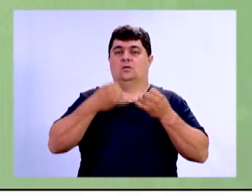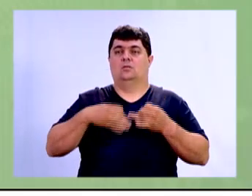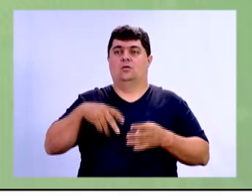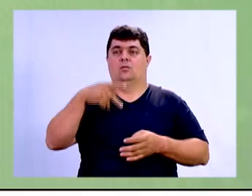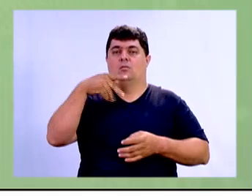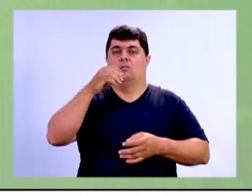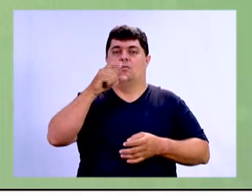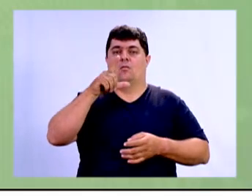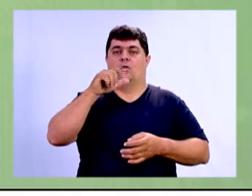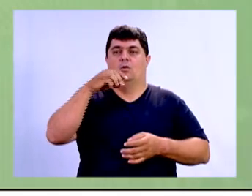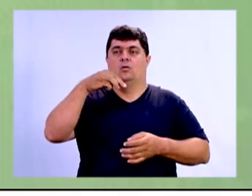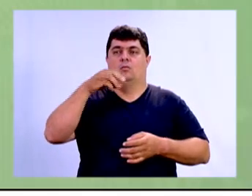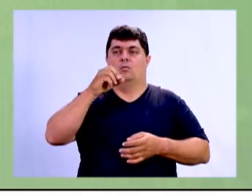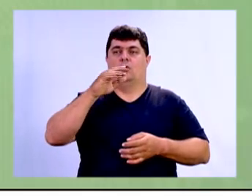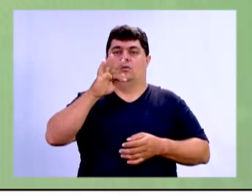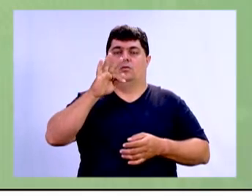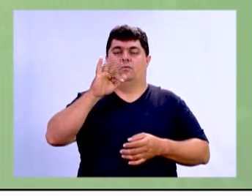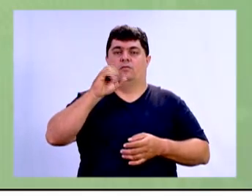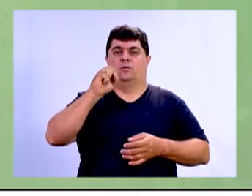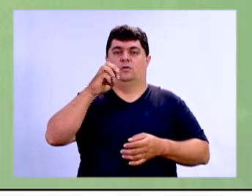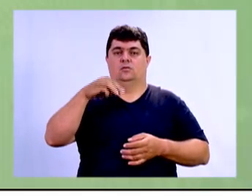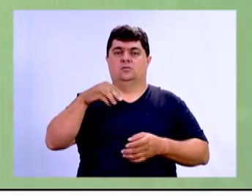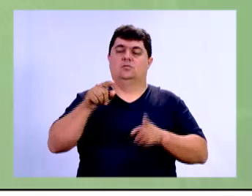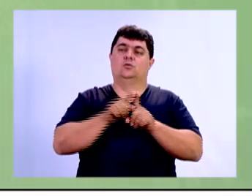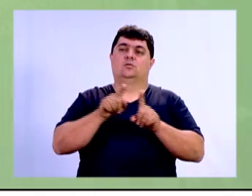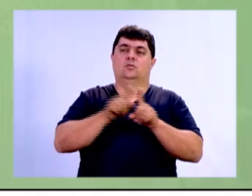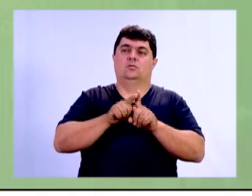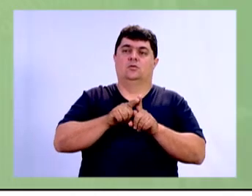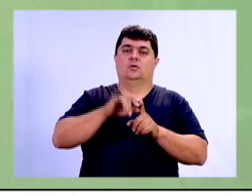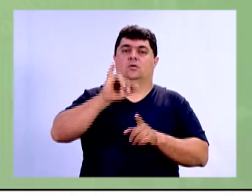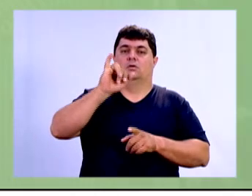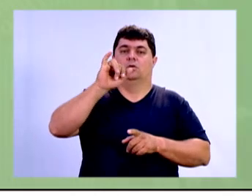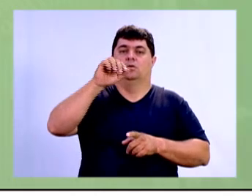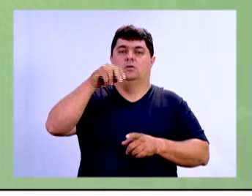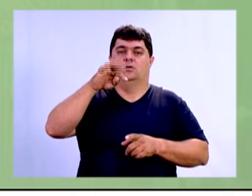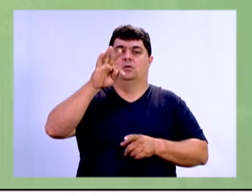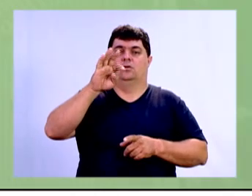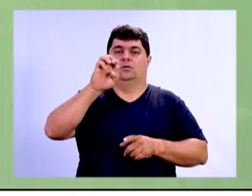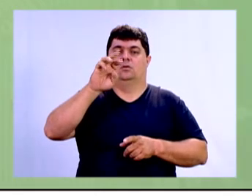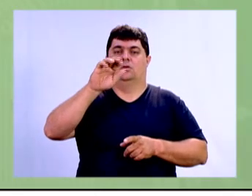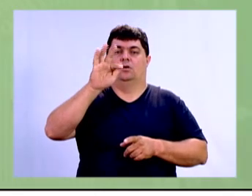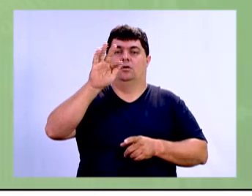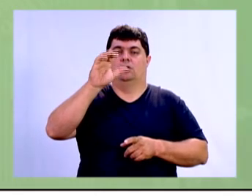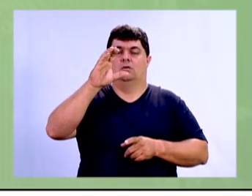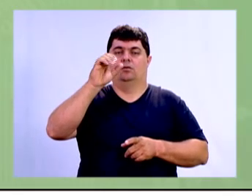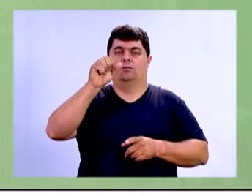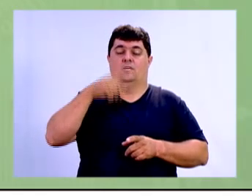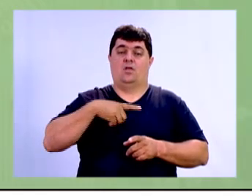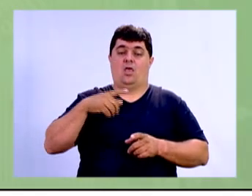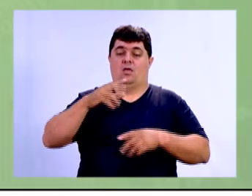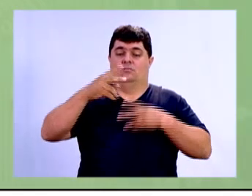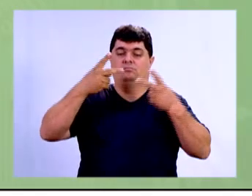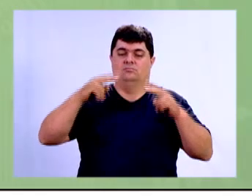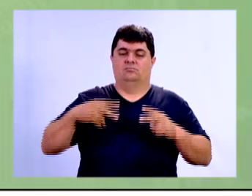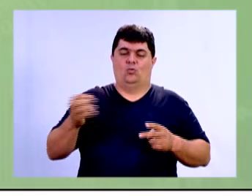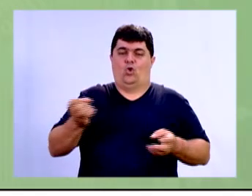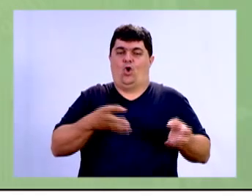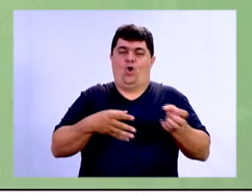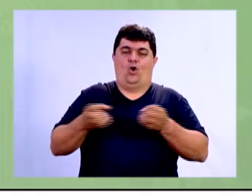de polimorfismo, né? E descrever o que seria interfaces, que é uma base da programação moderna hoje aí,